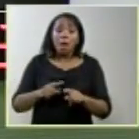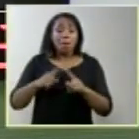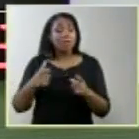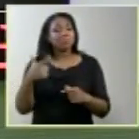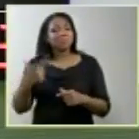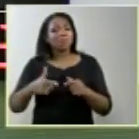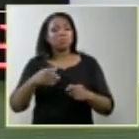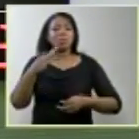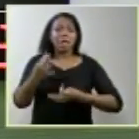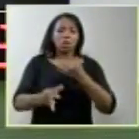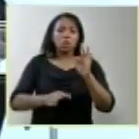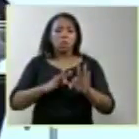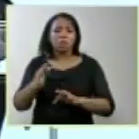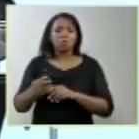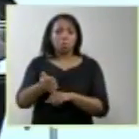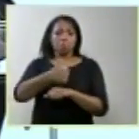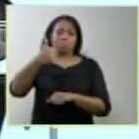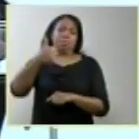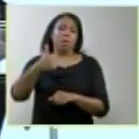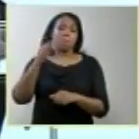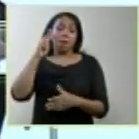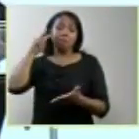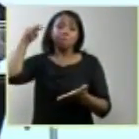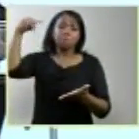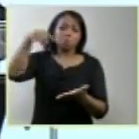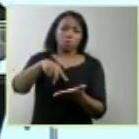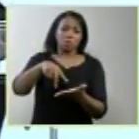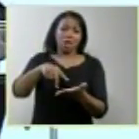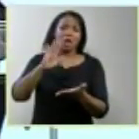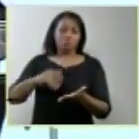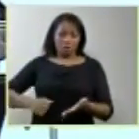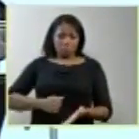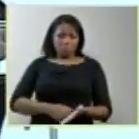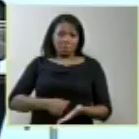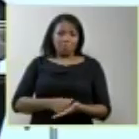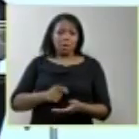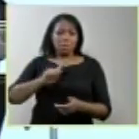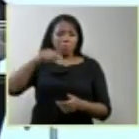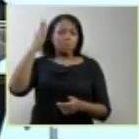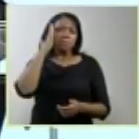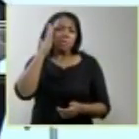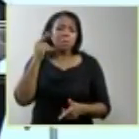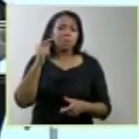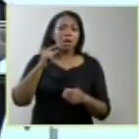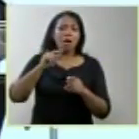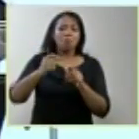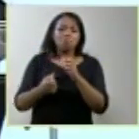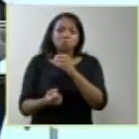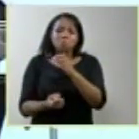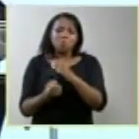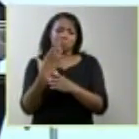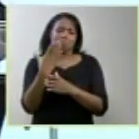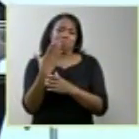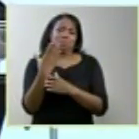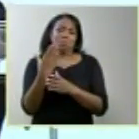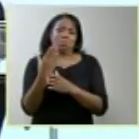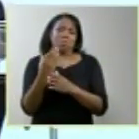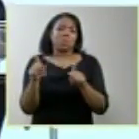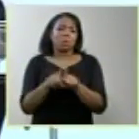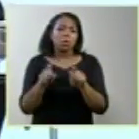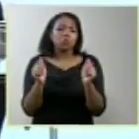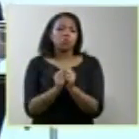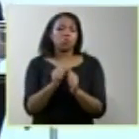para visualizar isto em vivo, no 24º dia depois da fecundação. Mas é exatamente isso que acontece e nós